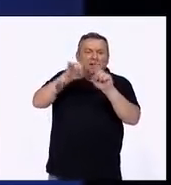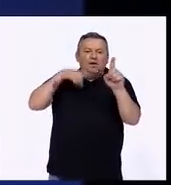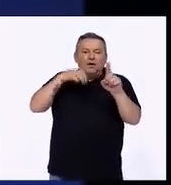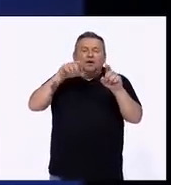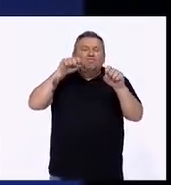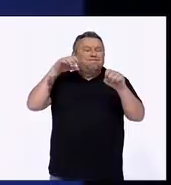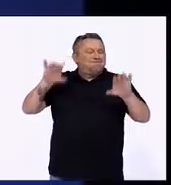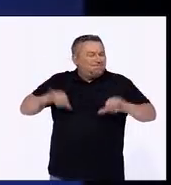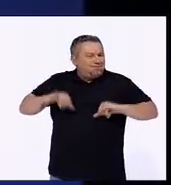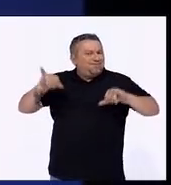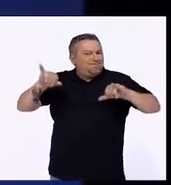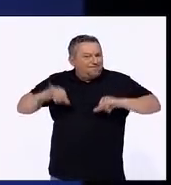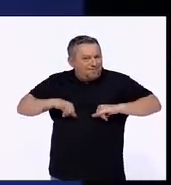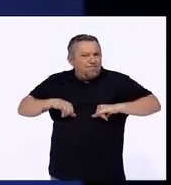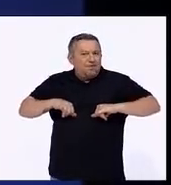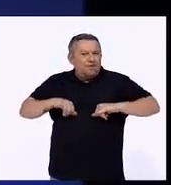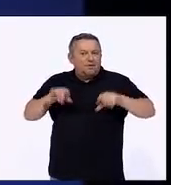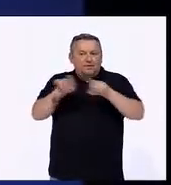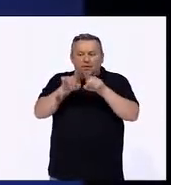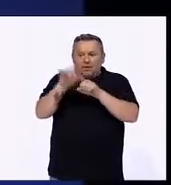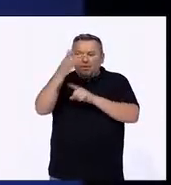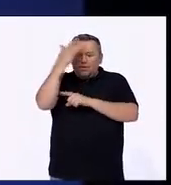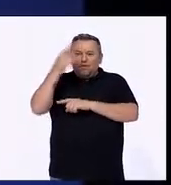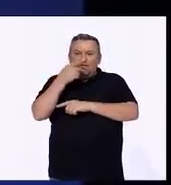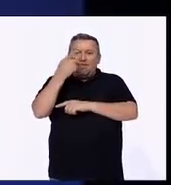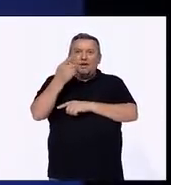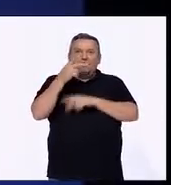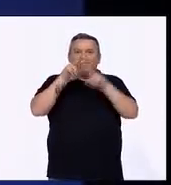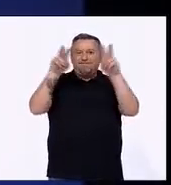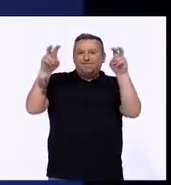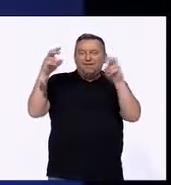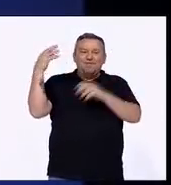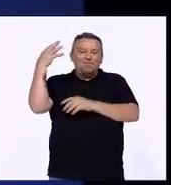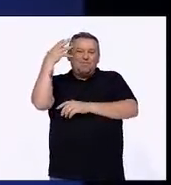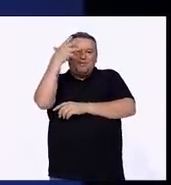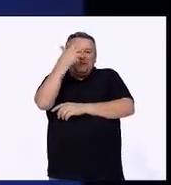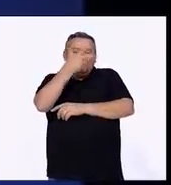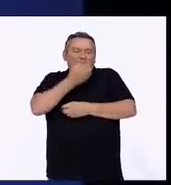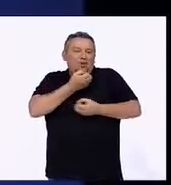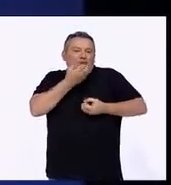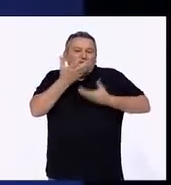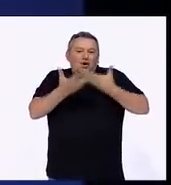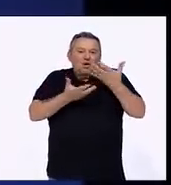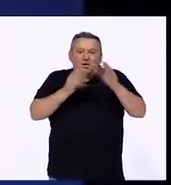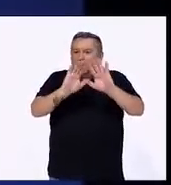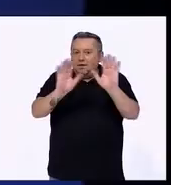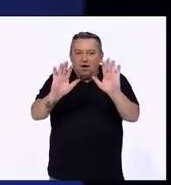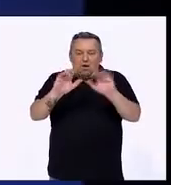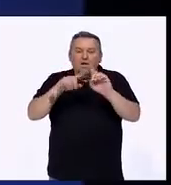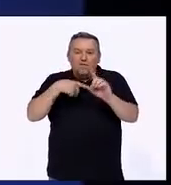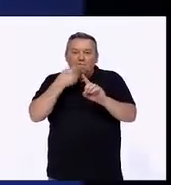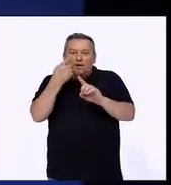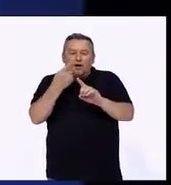gente que tem como ídolo um torturador. Às vezes, as pessoas falam isso como se fosse uma coisinha do livro, da história. Não, vamos falar como era.